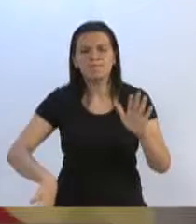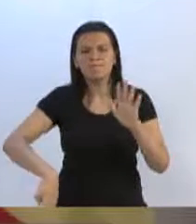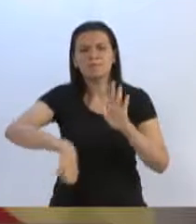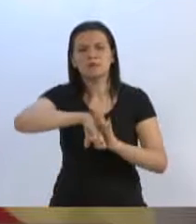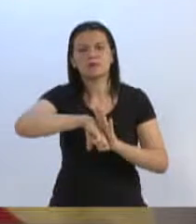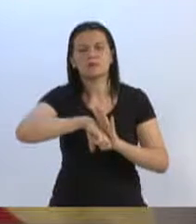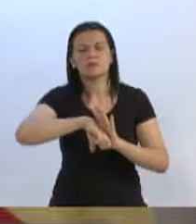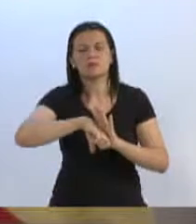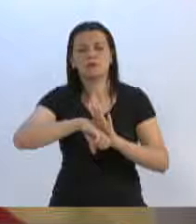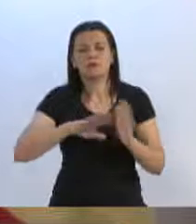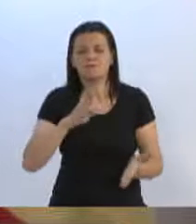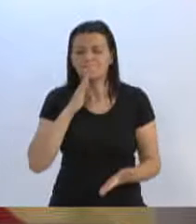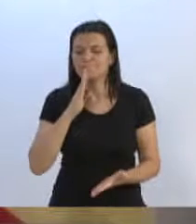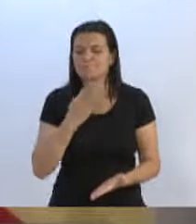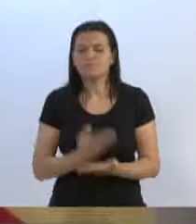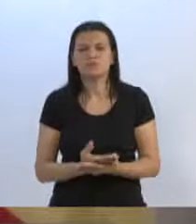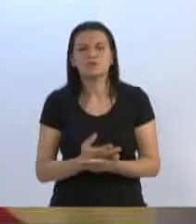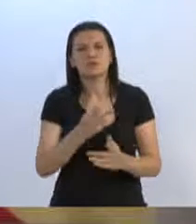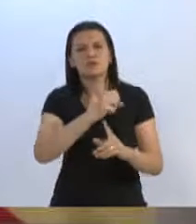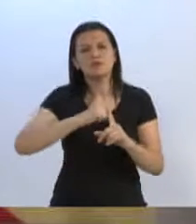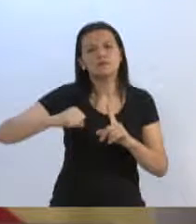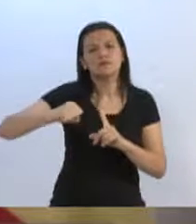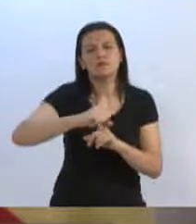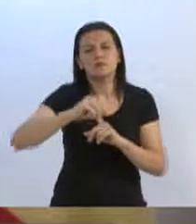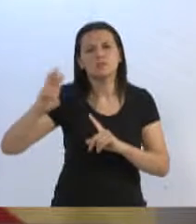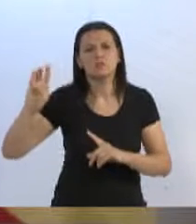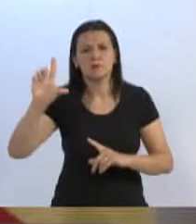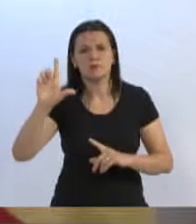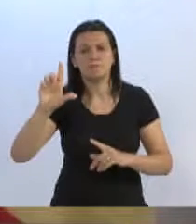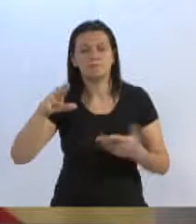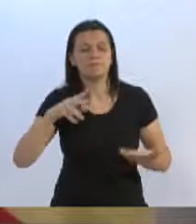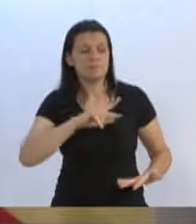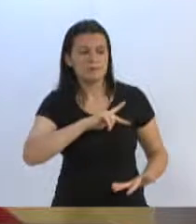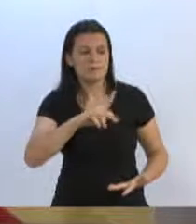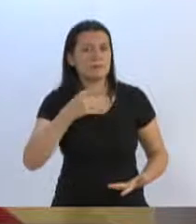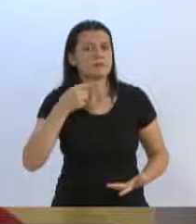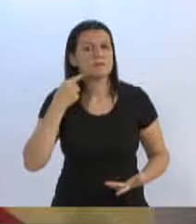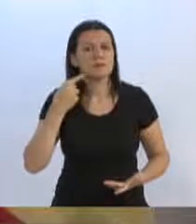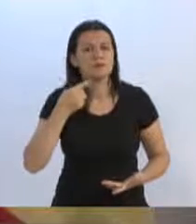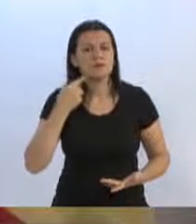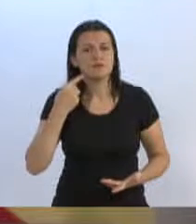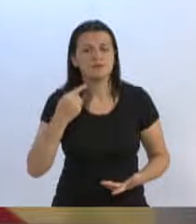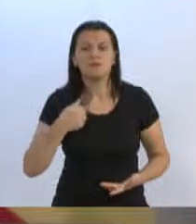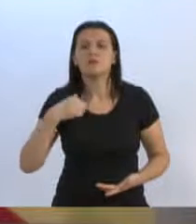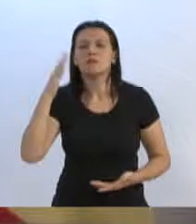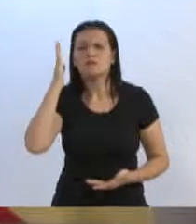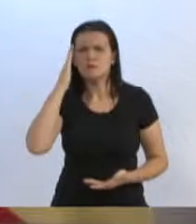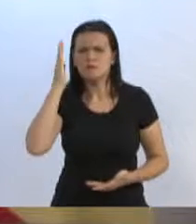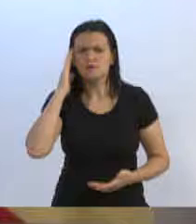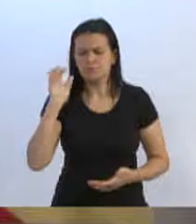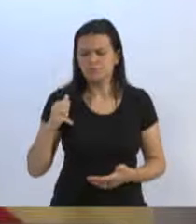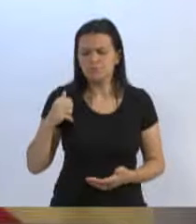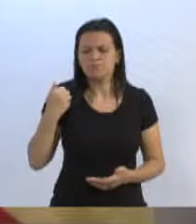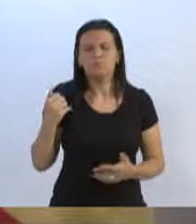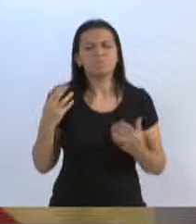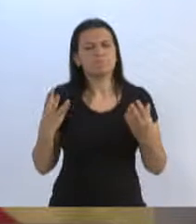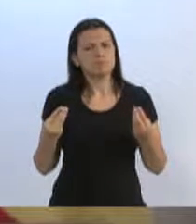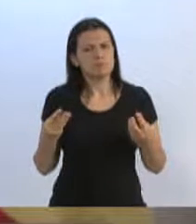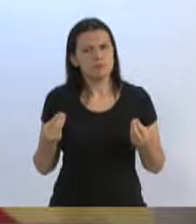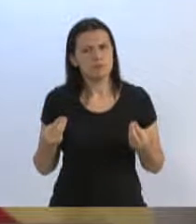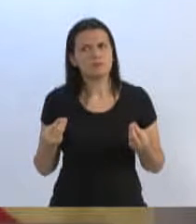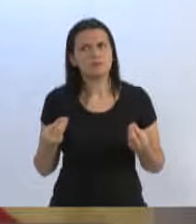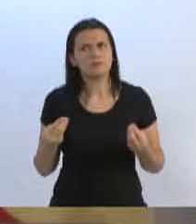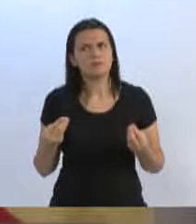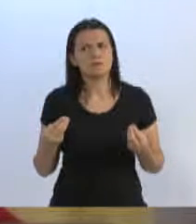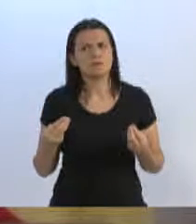chocou a sociedade blumenauense. Presidente Marcelo, eu sei e eu me orgulho muito de ser